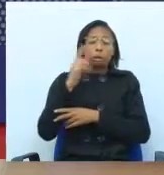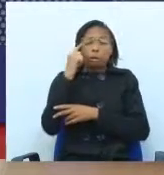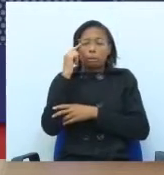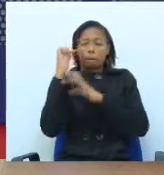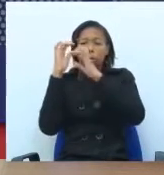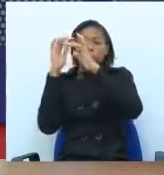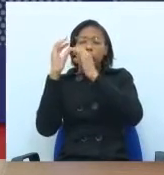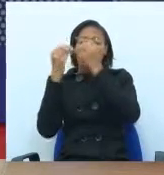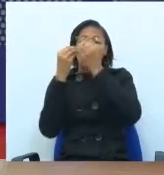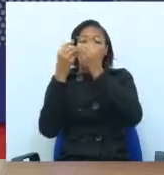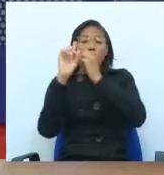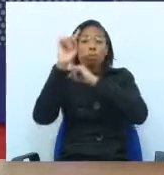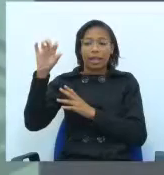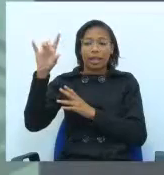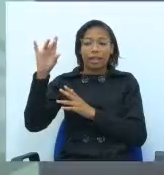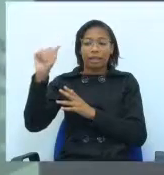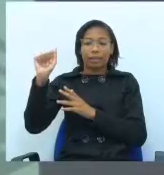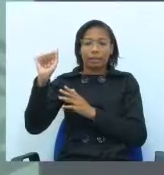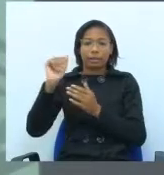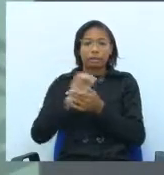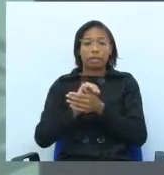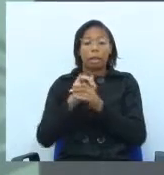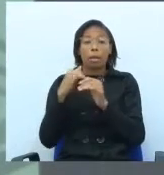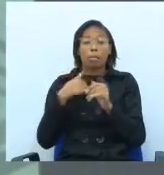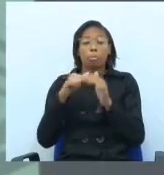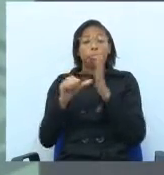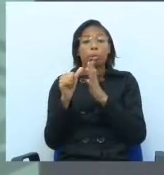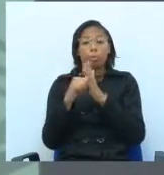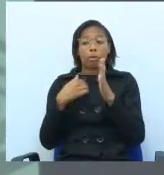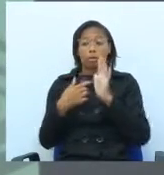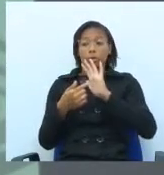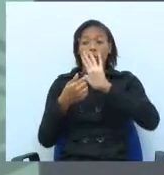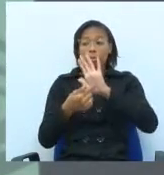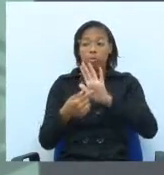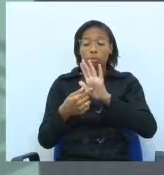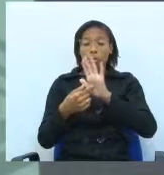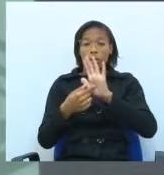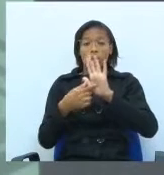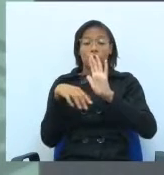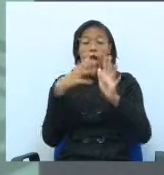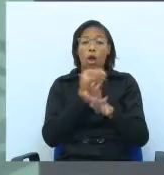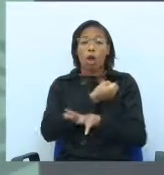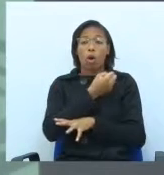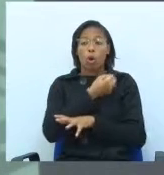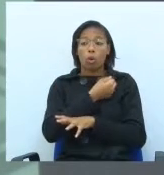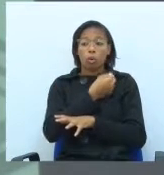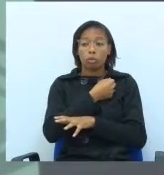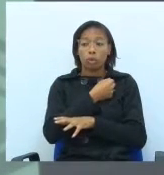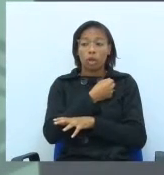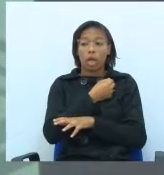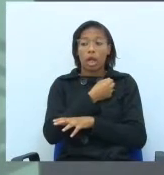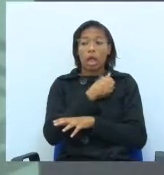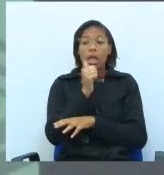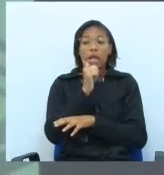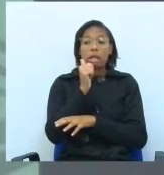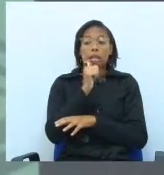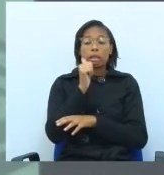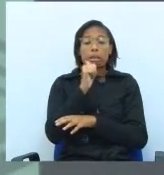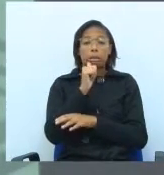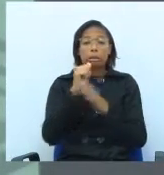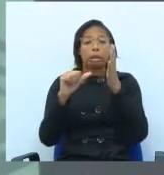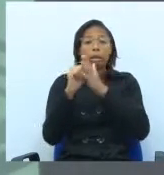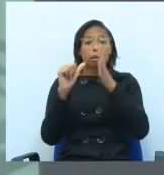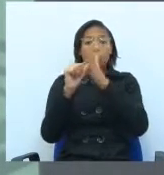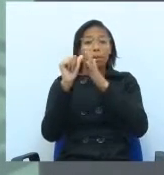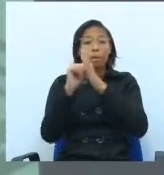nesse ano tão delicado. Que eu gostaria de destacar aqui no quadro de receita, um pouco nessa linha que eu coloquei na introdução. A